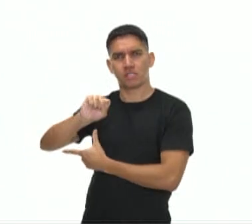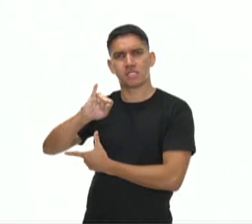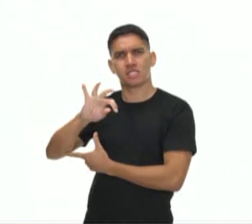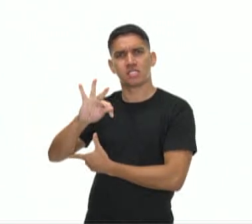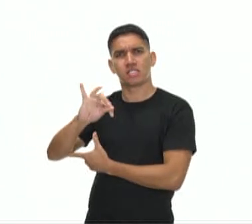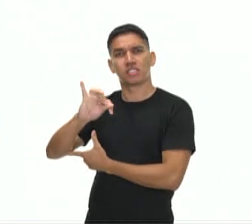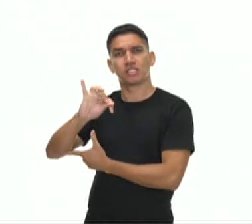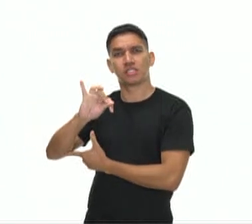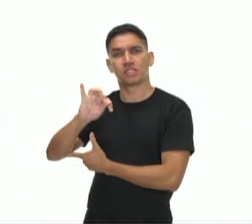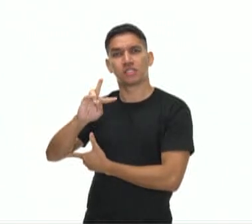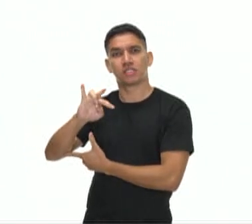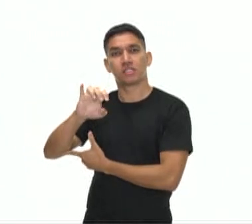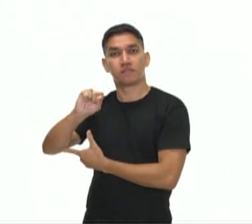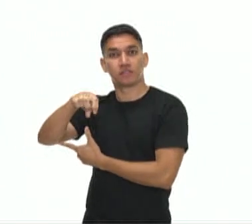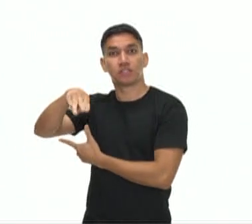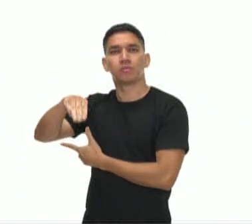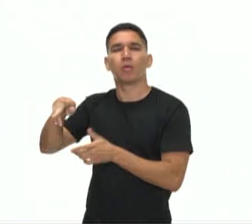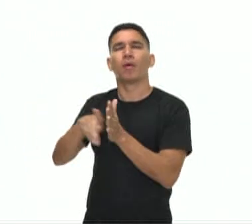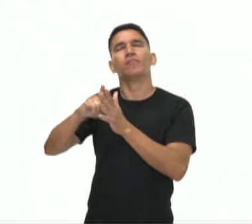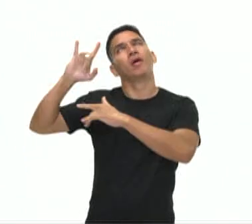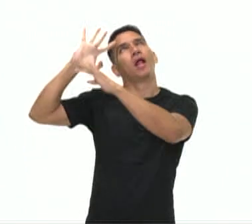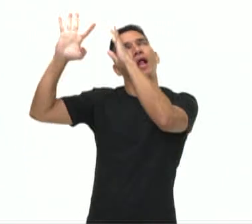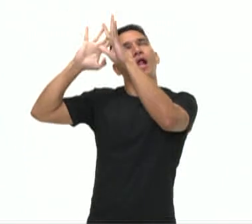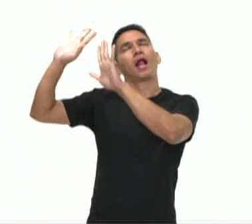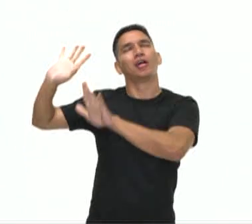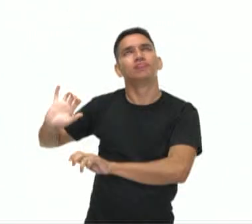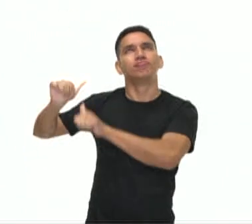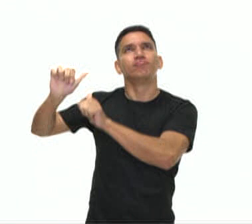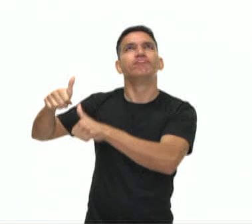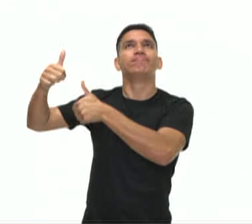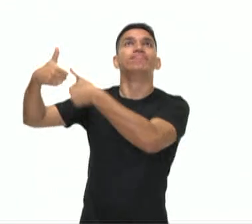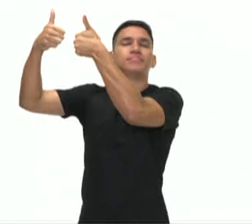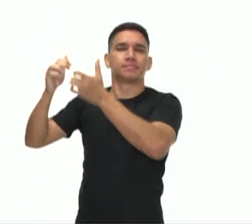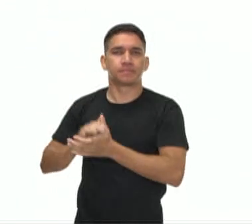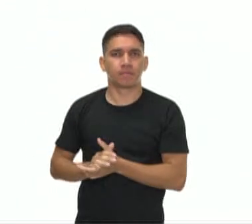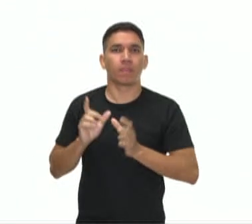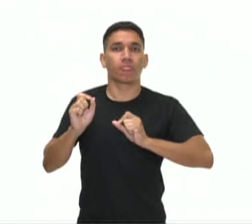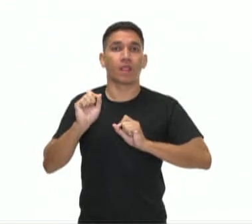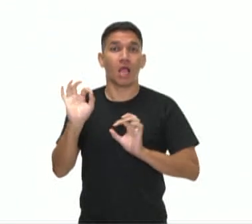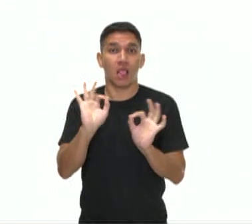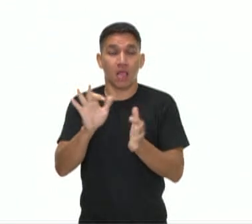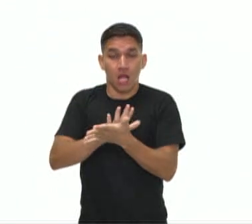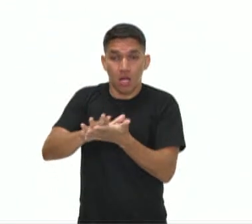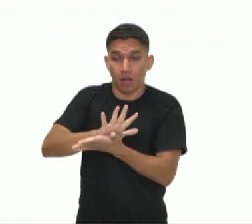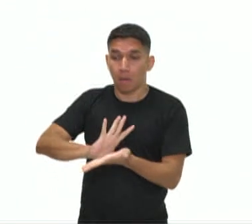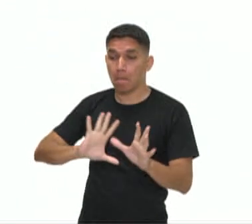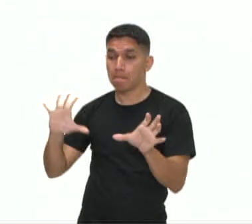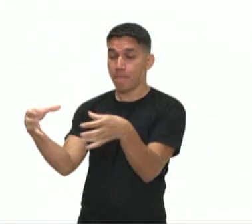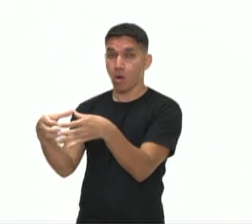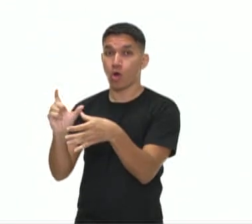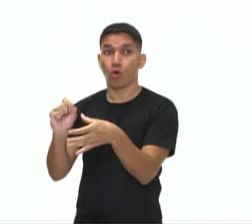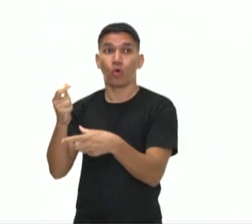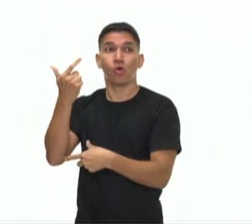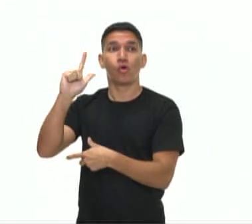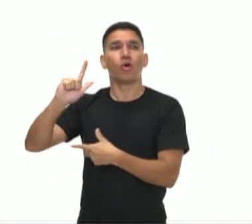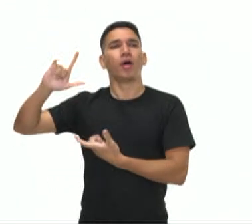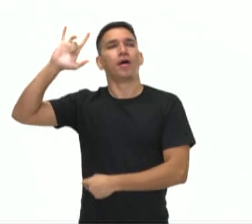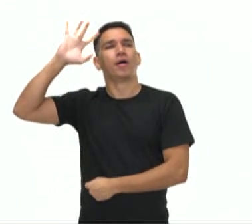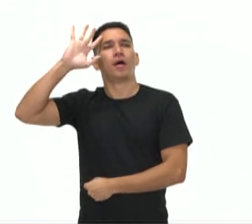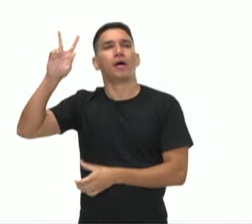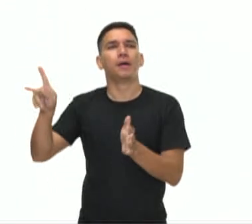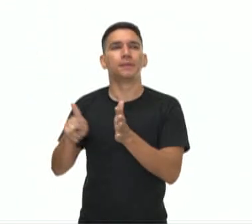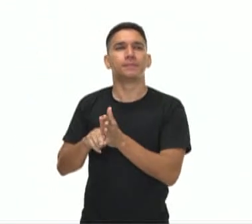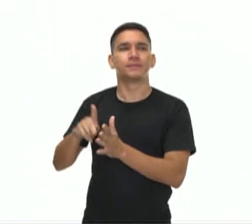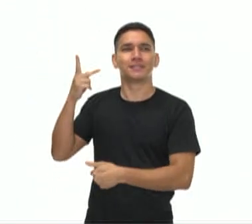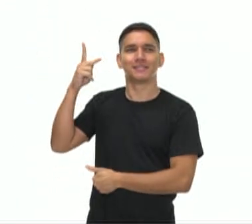do pensamento filosófico de Auguste Comte, em nenhum setor teve maior presença da ideologia de Comte do que as